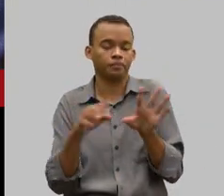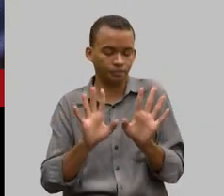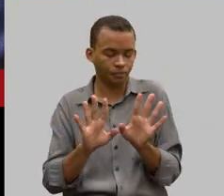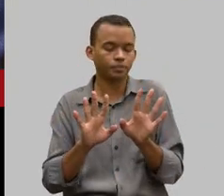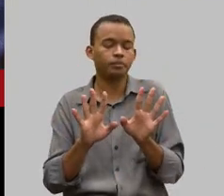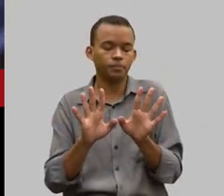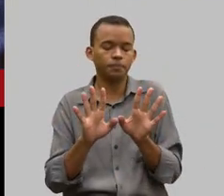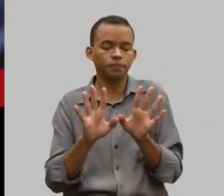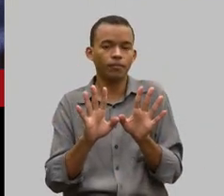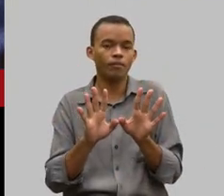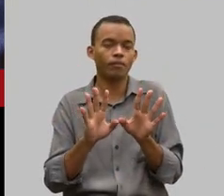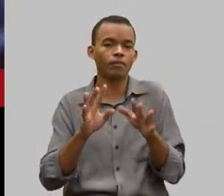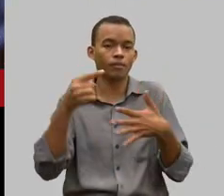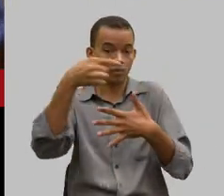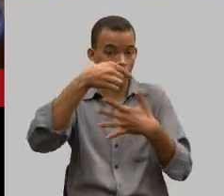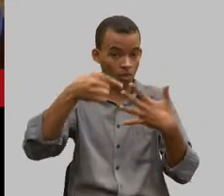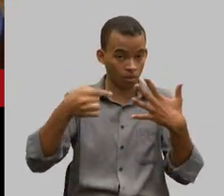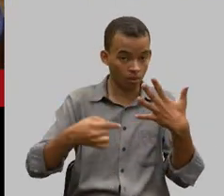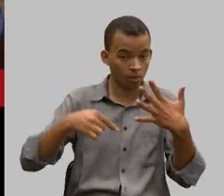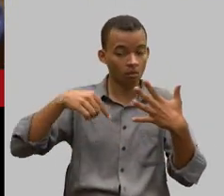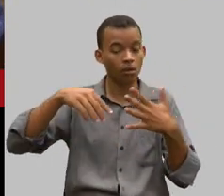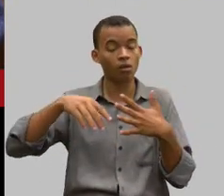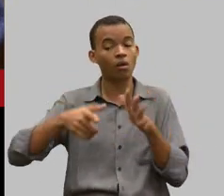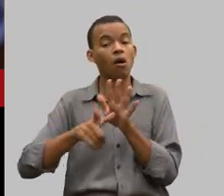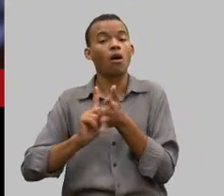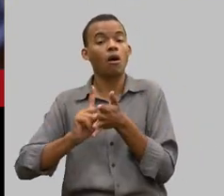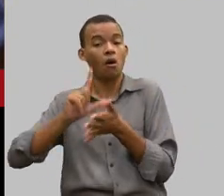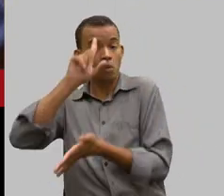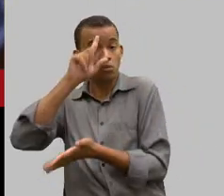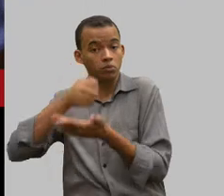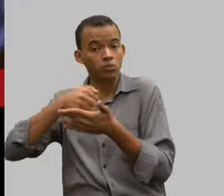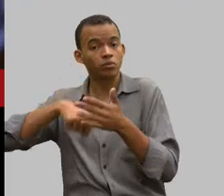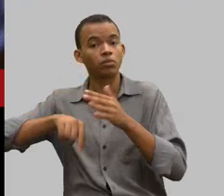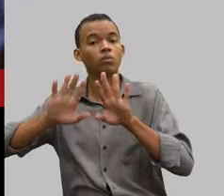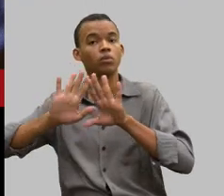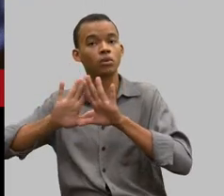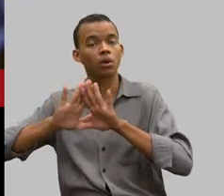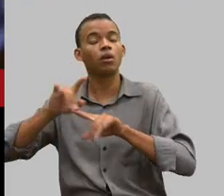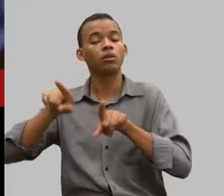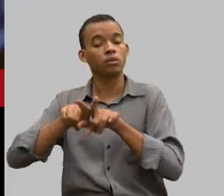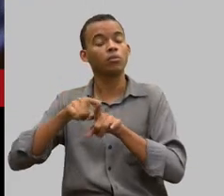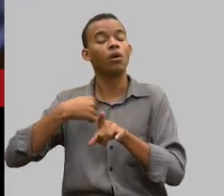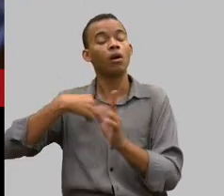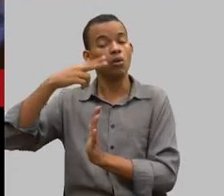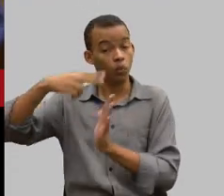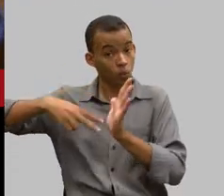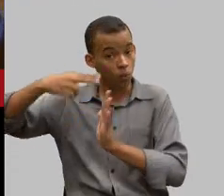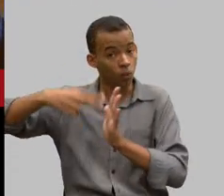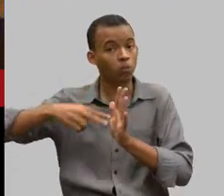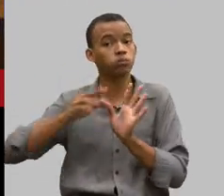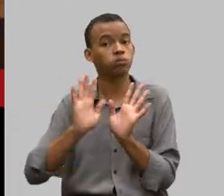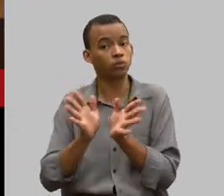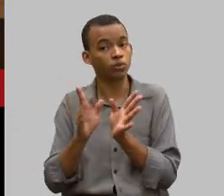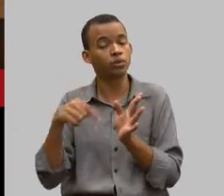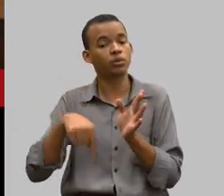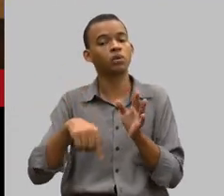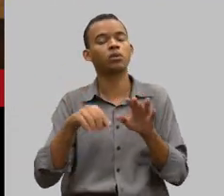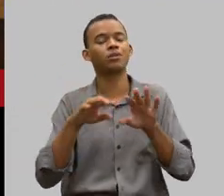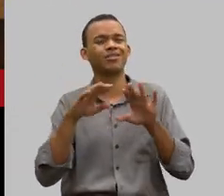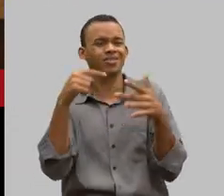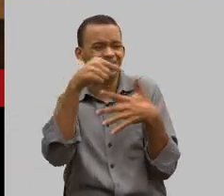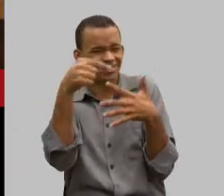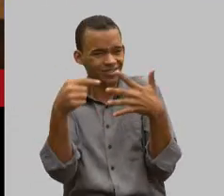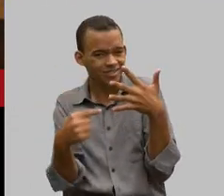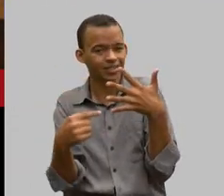definidas por essa casa Legislativa e eu li aqui quais foram as atribuições legislativas no começo da minha